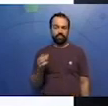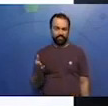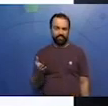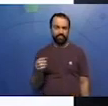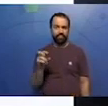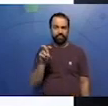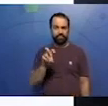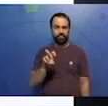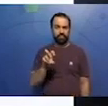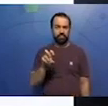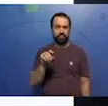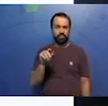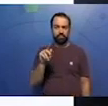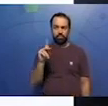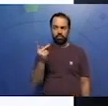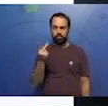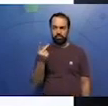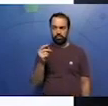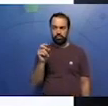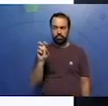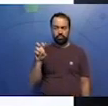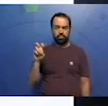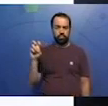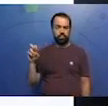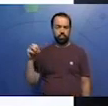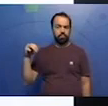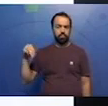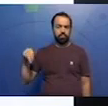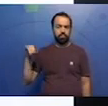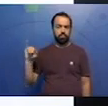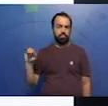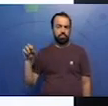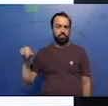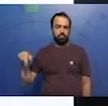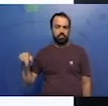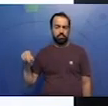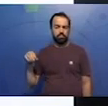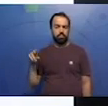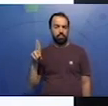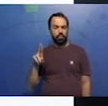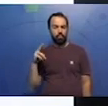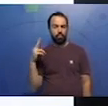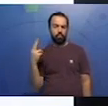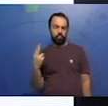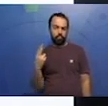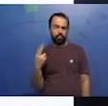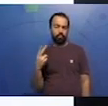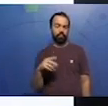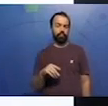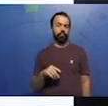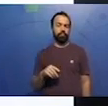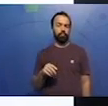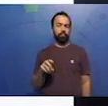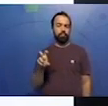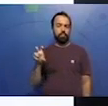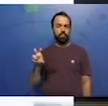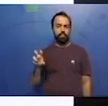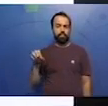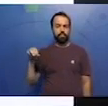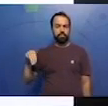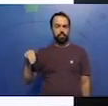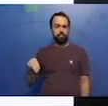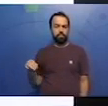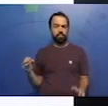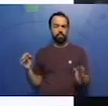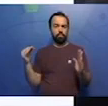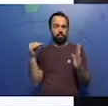mesmo, 5 horas e 55 minutos. Ou faltam apenas 5 minutos para 6